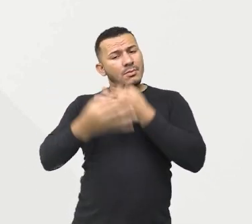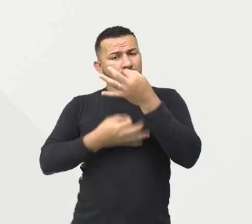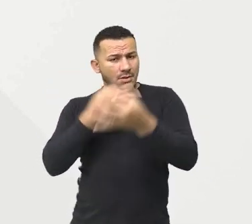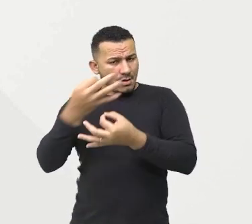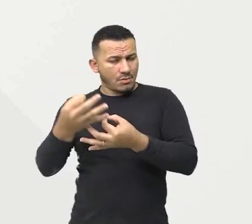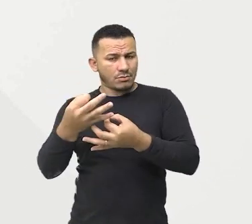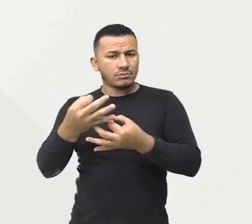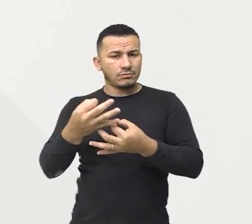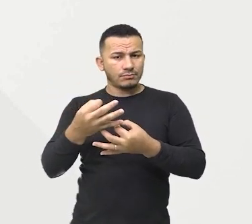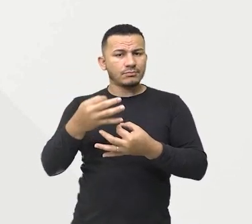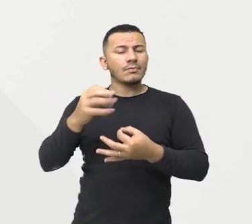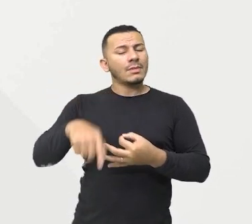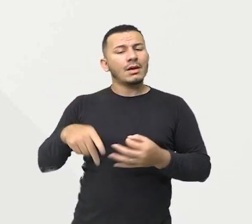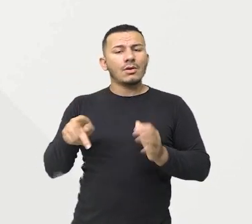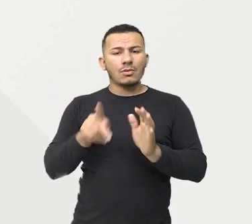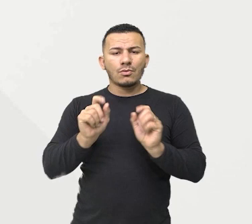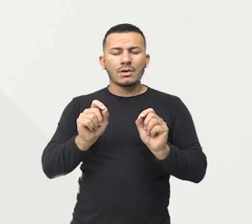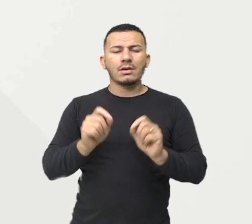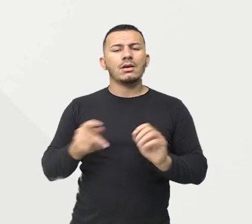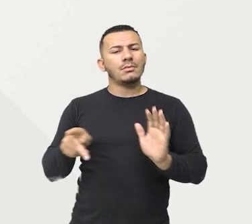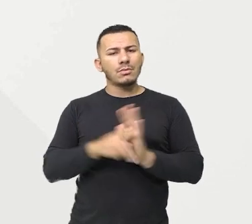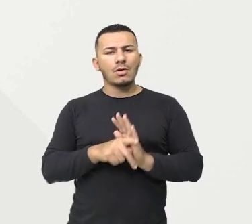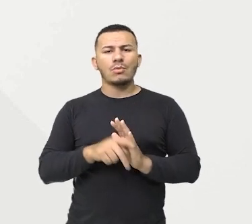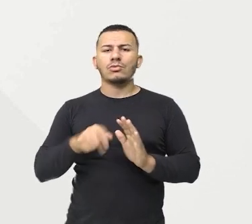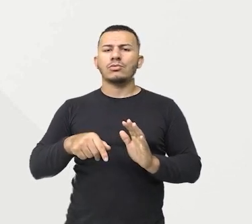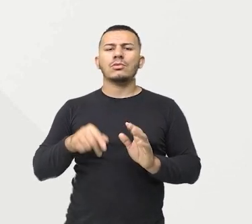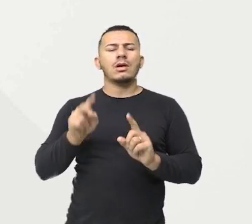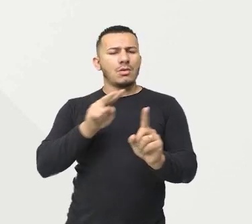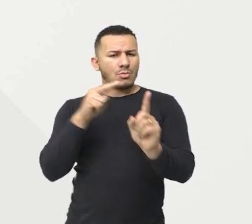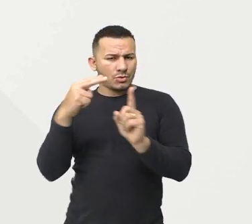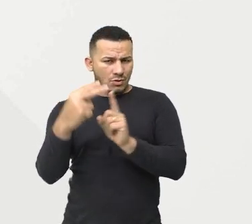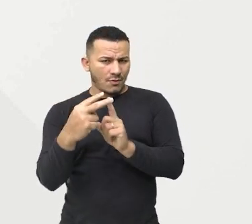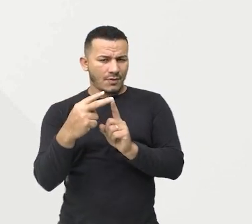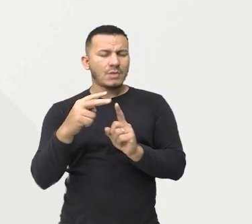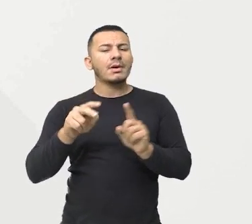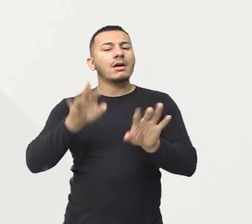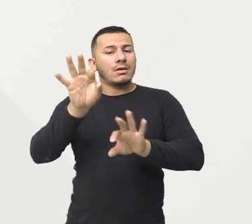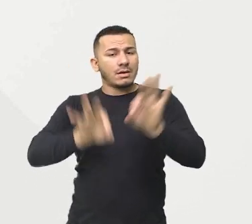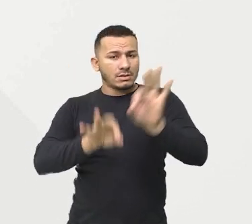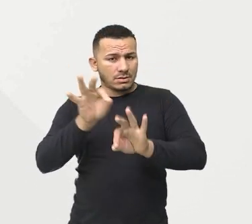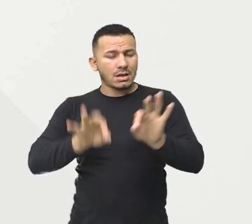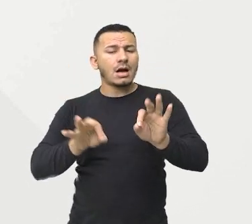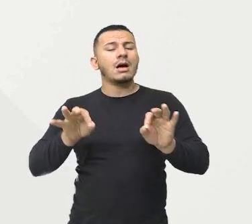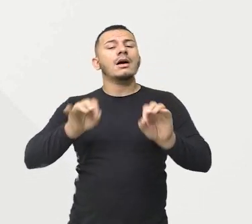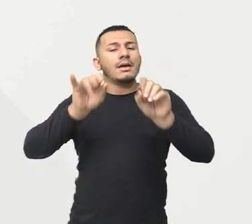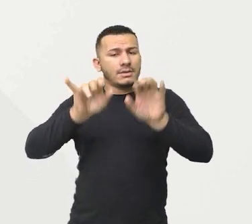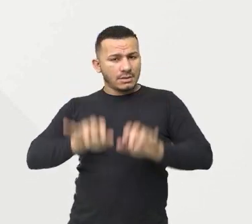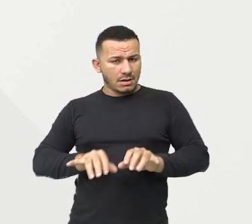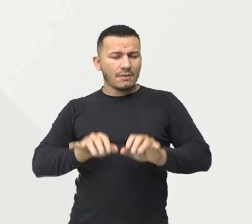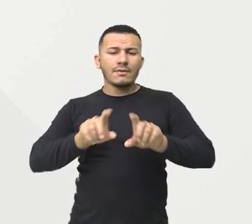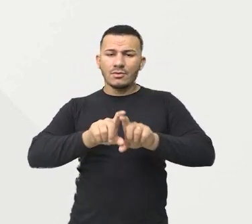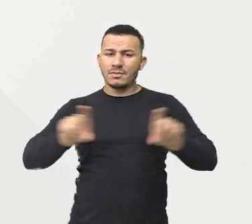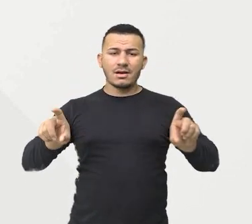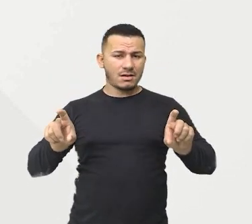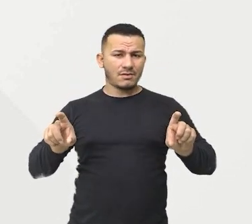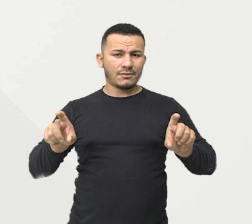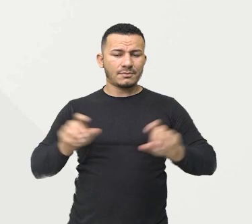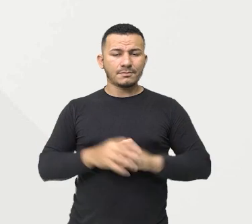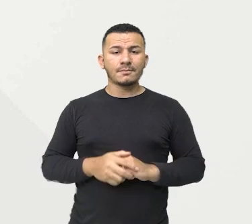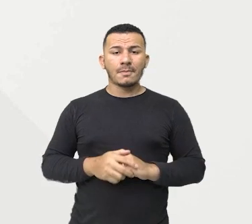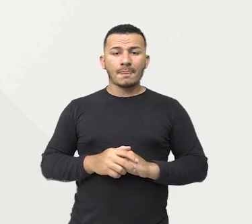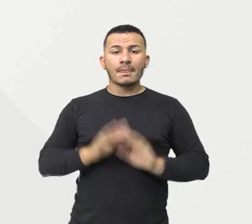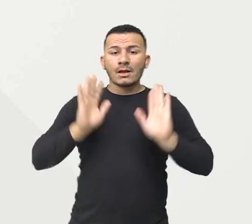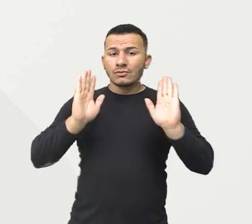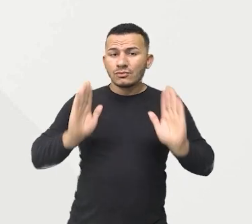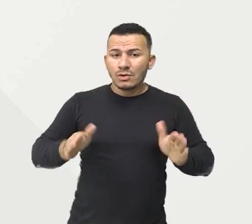é, então, vamos dizer assim, o meu ponto de partida para construir um parágrafo. E aí, então, após essa